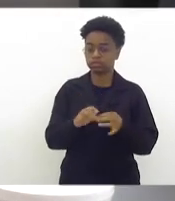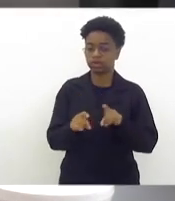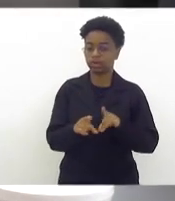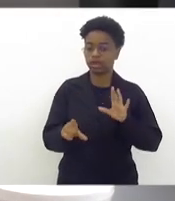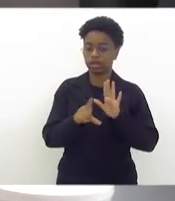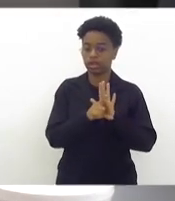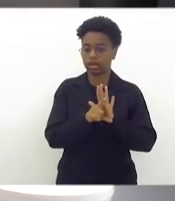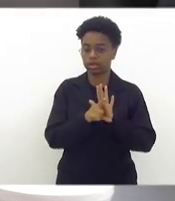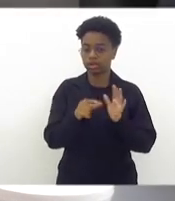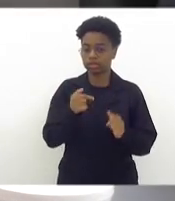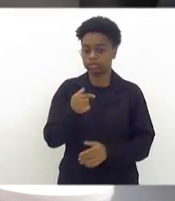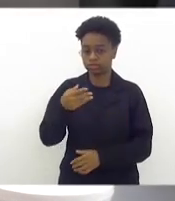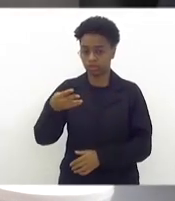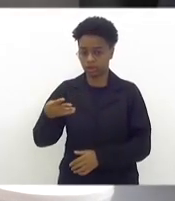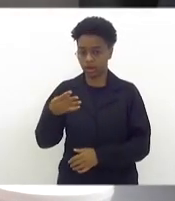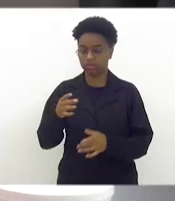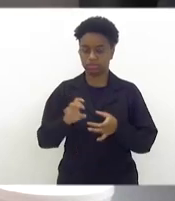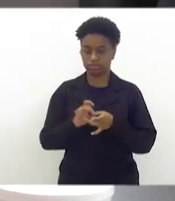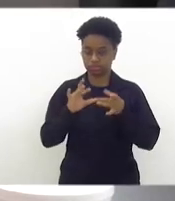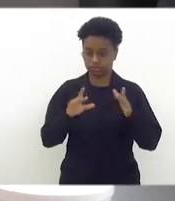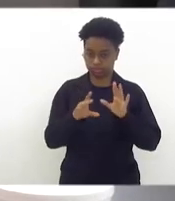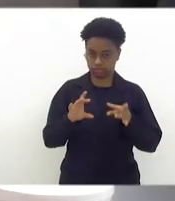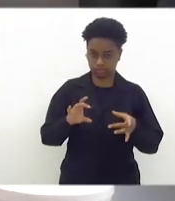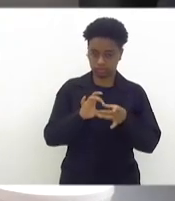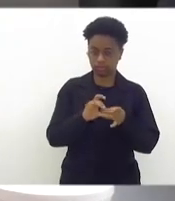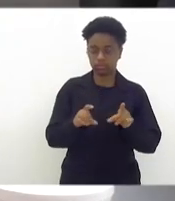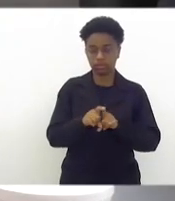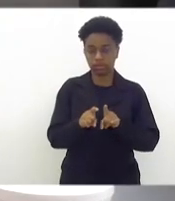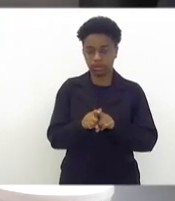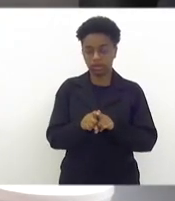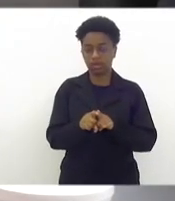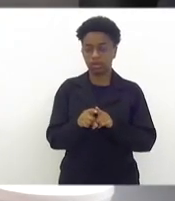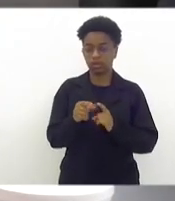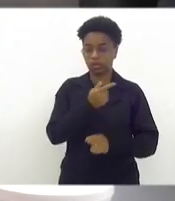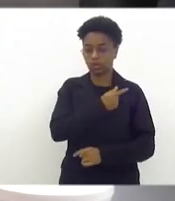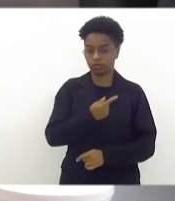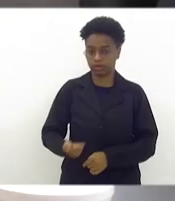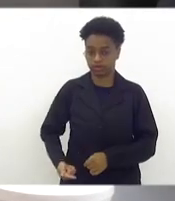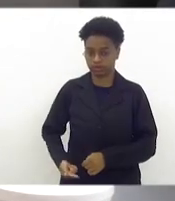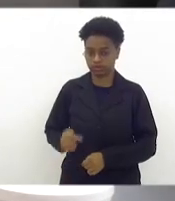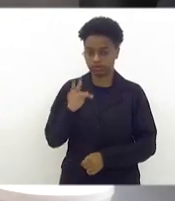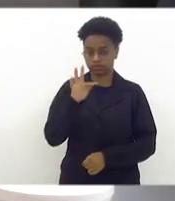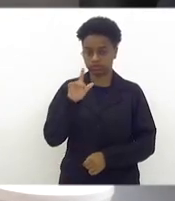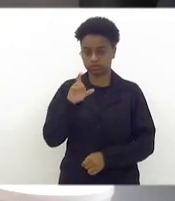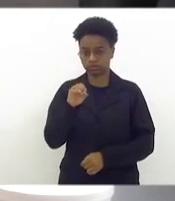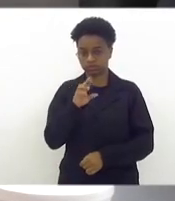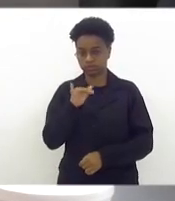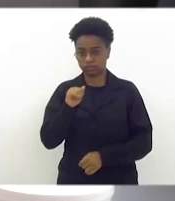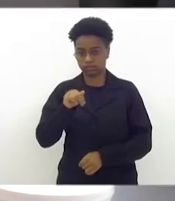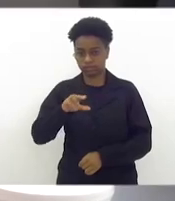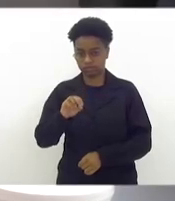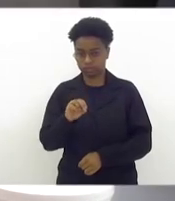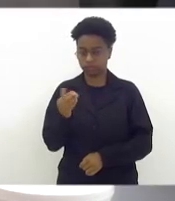de 74, que permitiu a fusão, permitiu que o governador, então nomeado, Floriano Faria Lima, legislasse